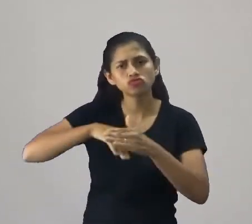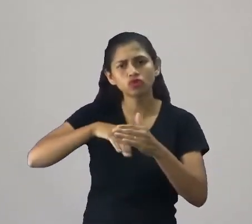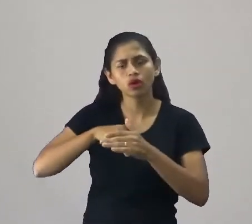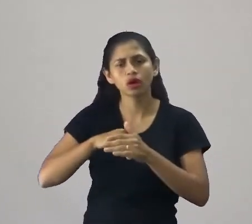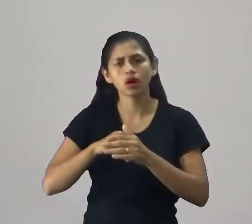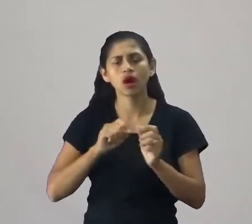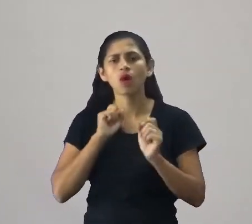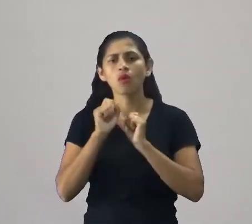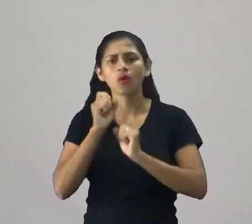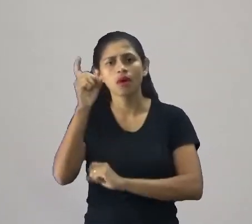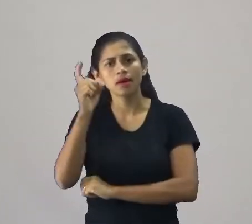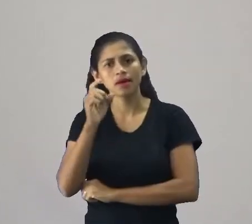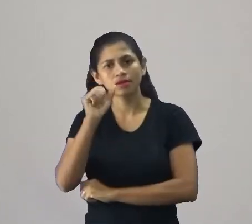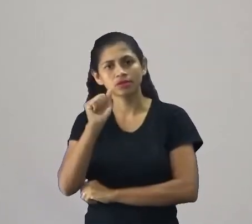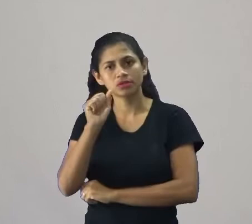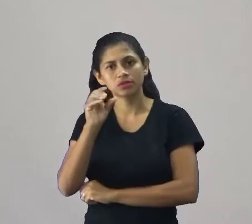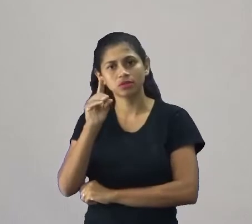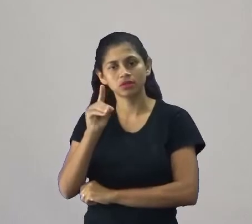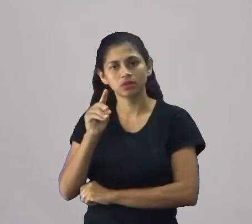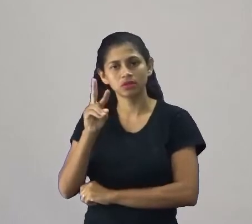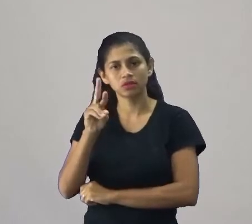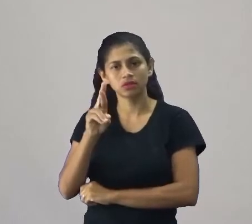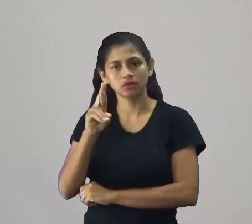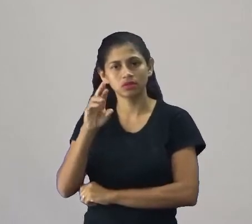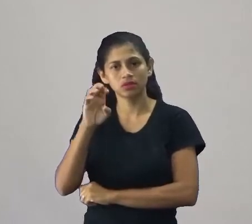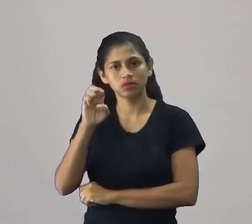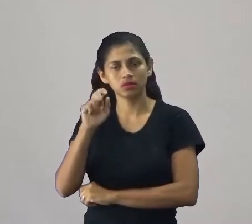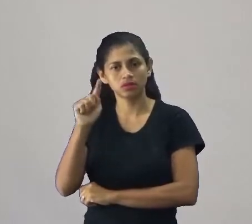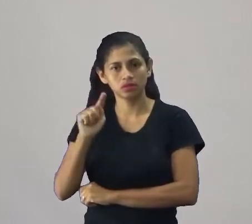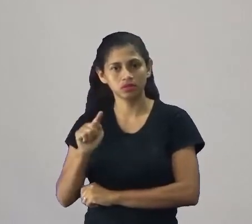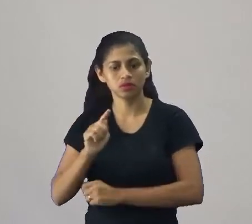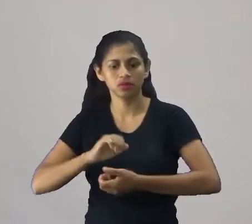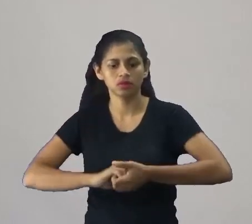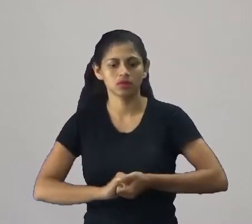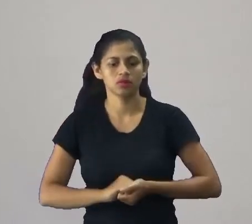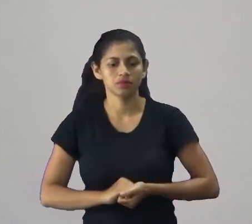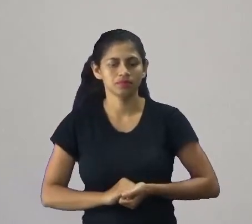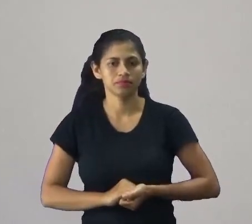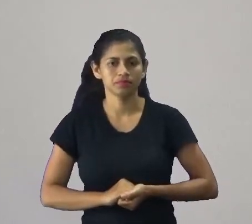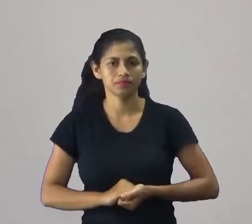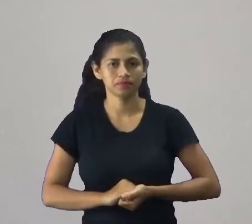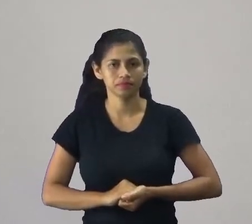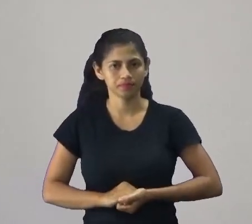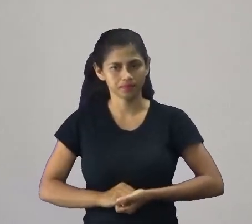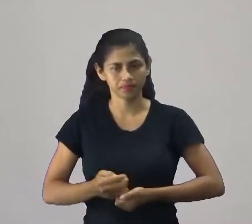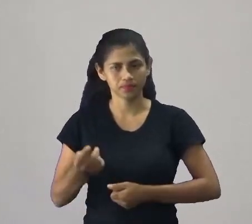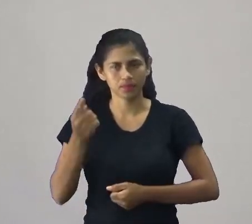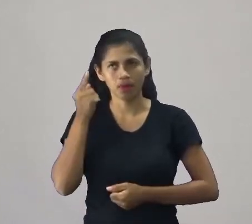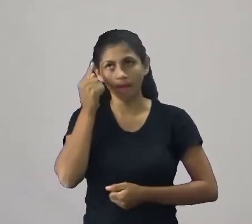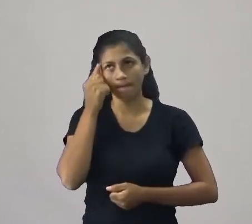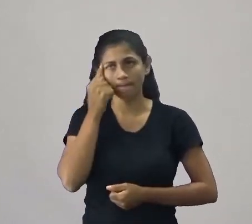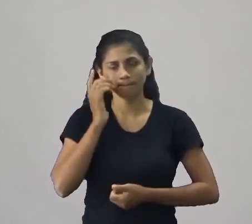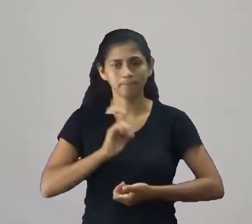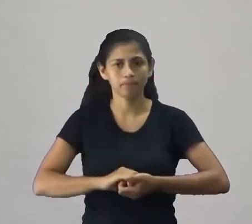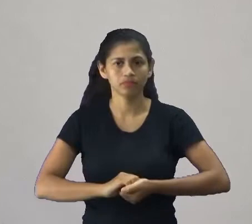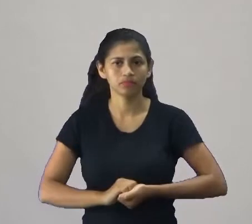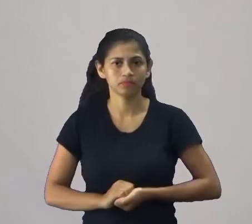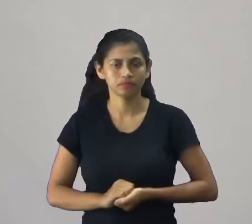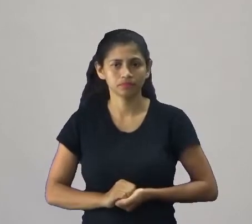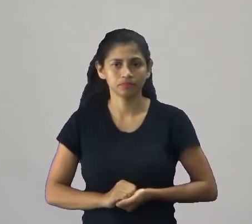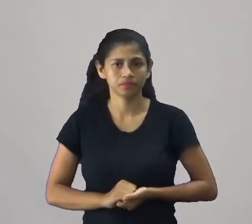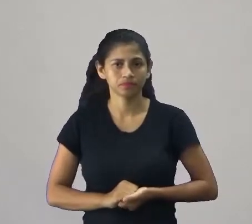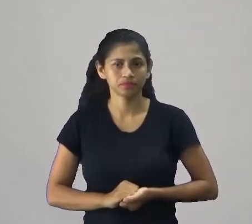xadrez. Tem as regras pré-definidas do xadrez. Vamos jogar, deixa eu pensar um outro jogo